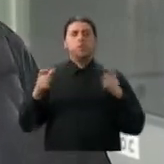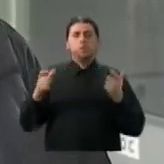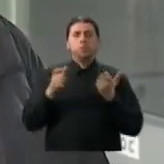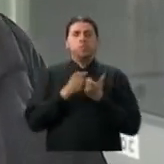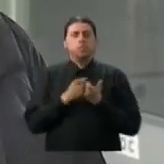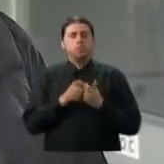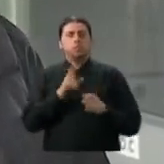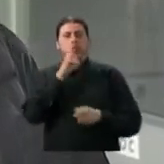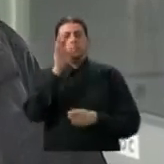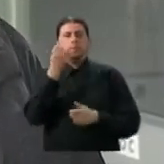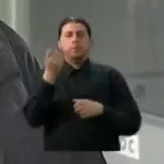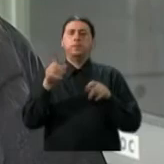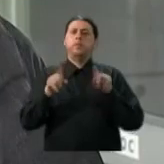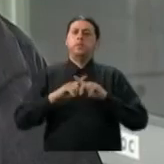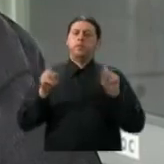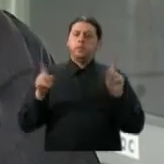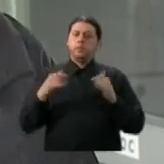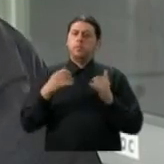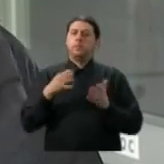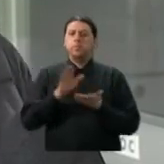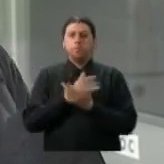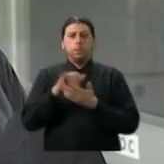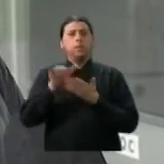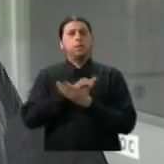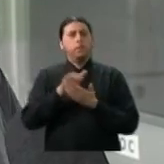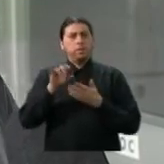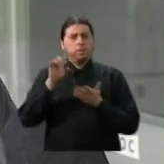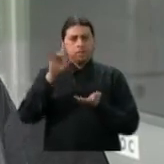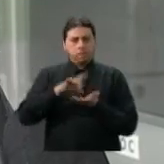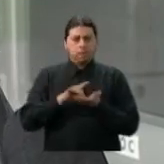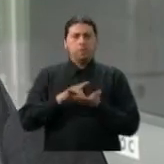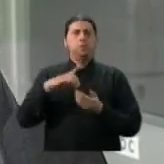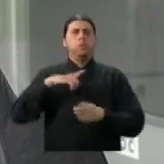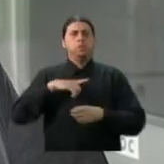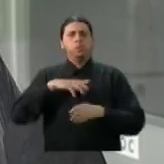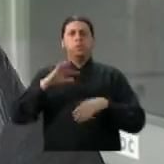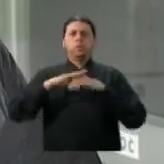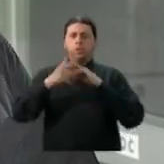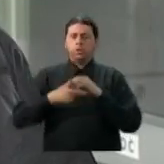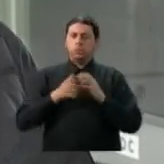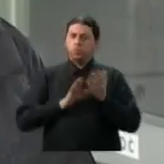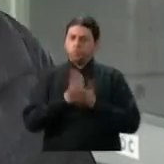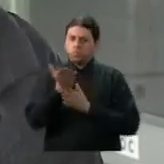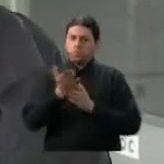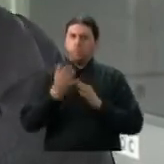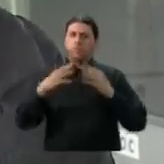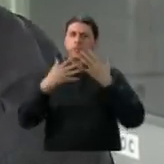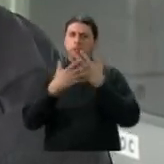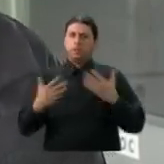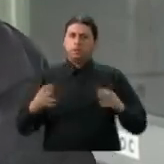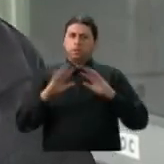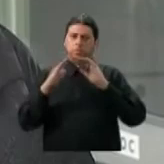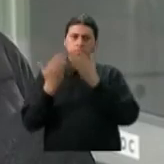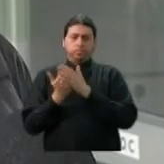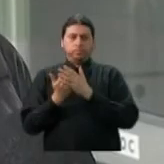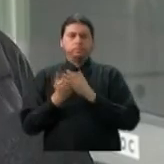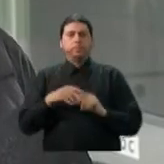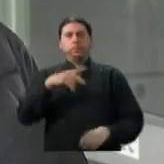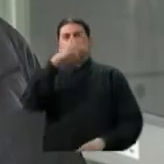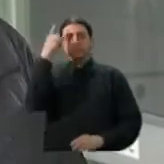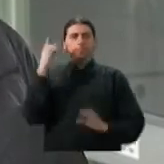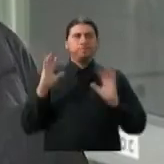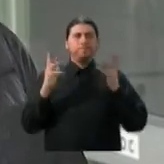um acaso, na introdução da vacina, a gente teve essa situação aqui no município, o que deixou as pessoas um pouco receosas em relação a